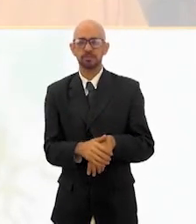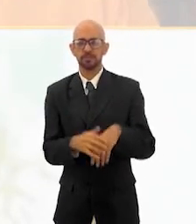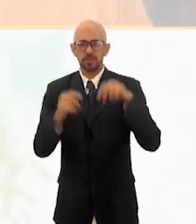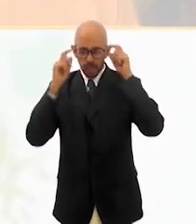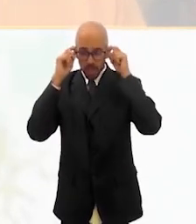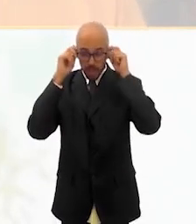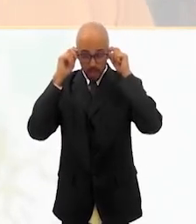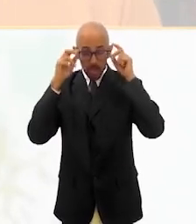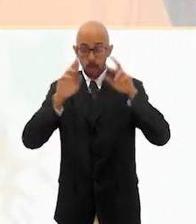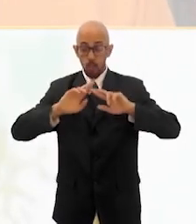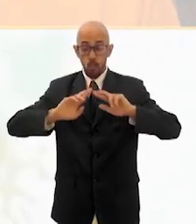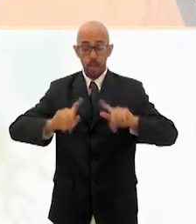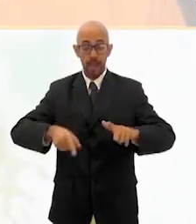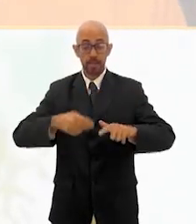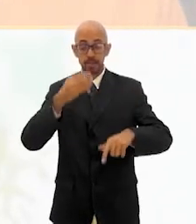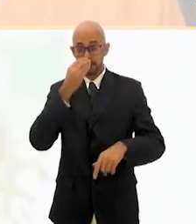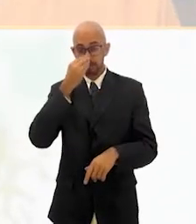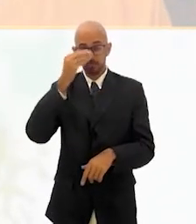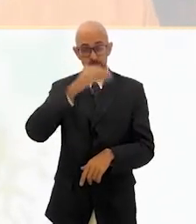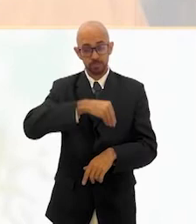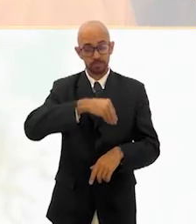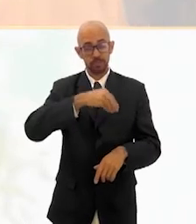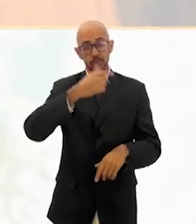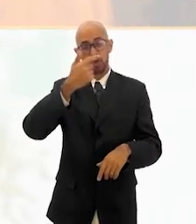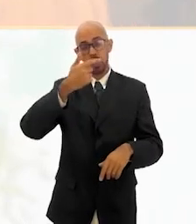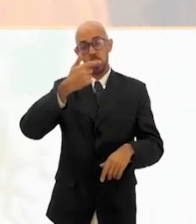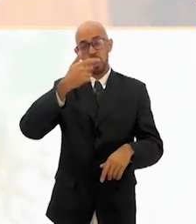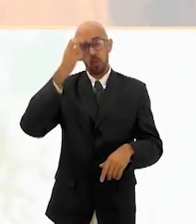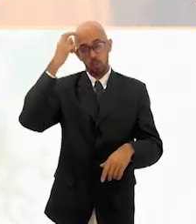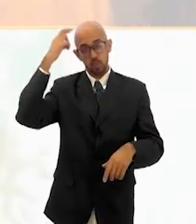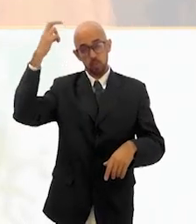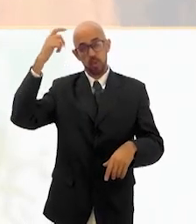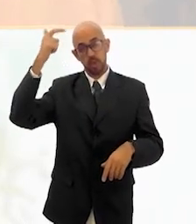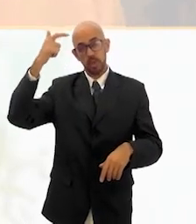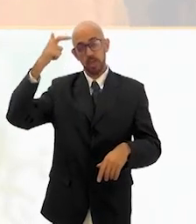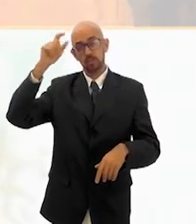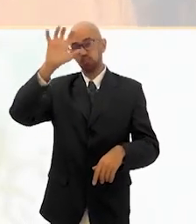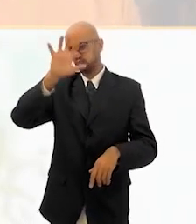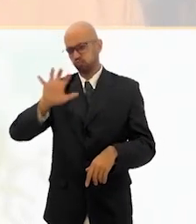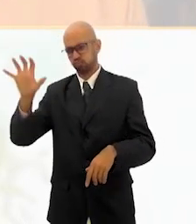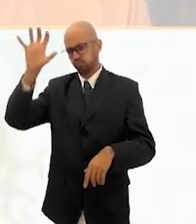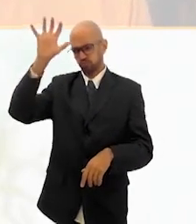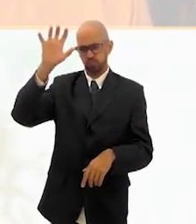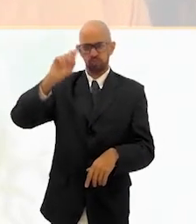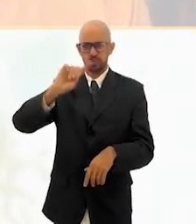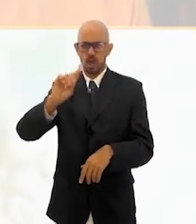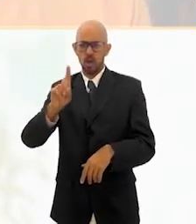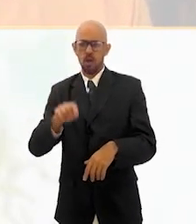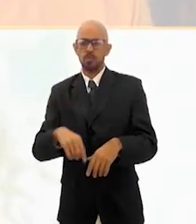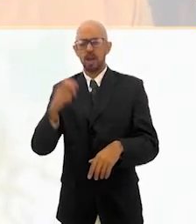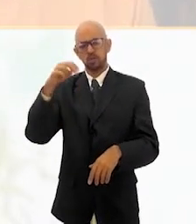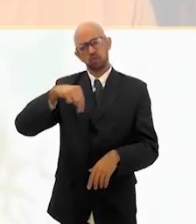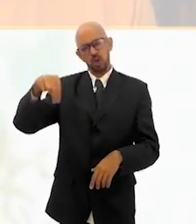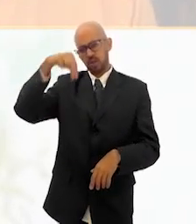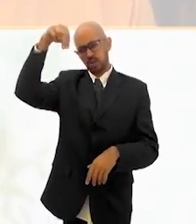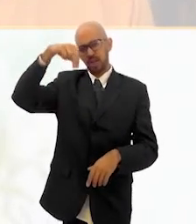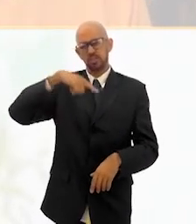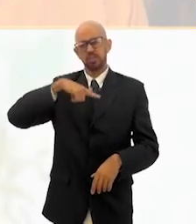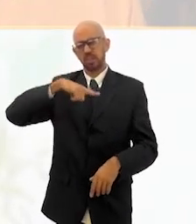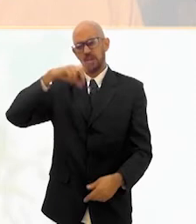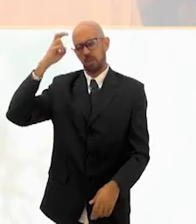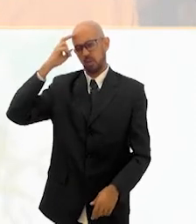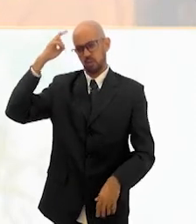aí. Não que a gente esteja negando a cultura no resto do país, não é isso, mas é muita produção de cultura no